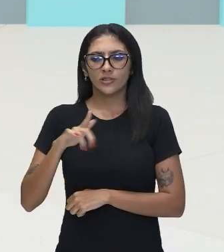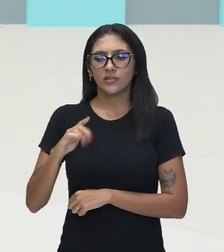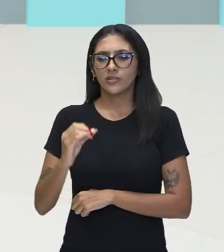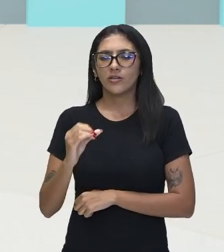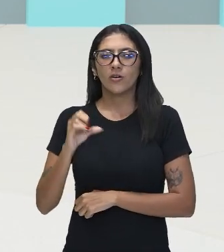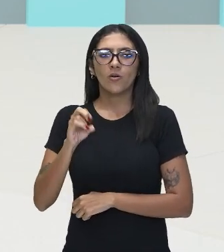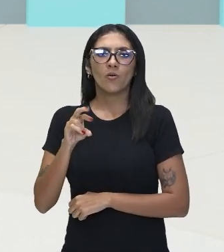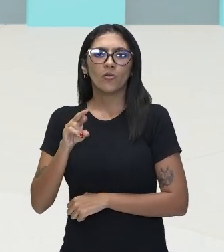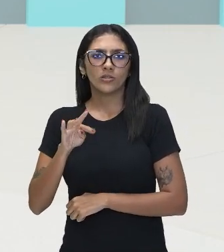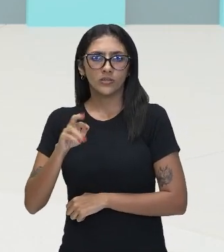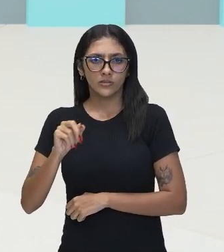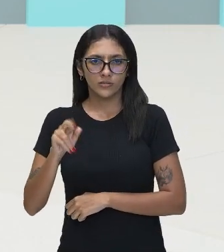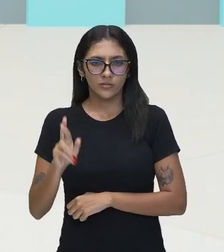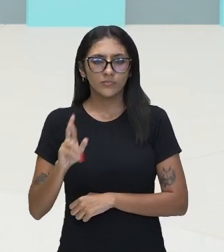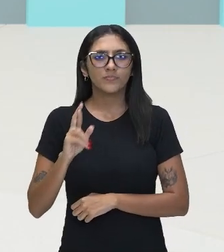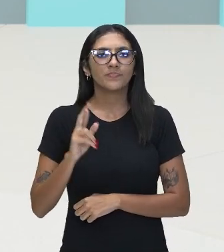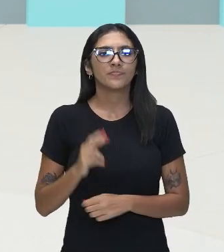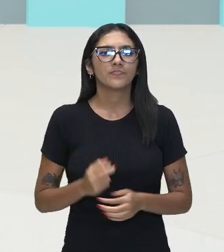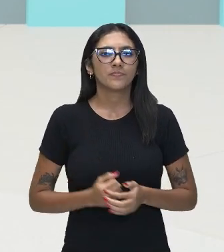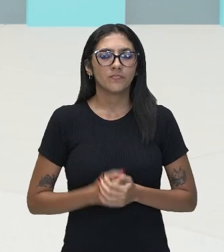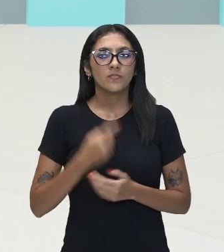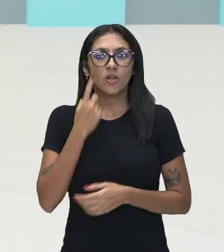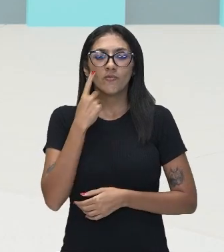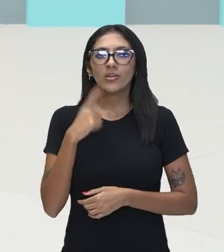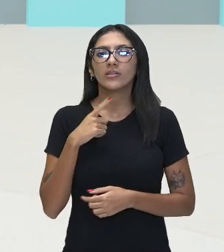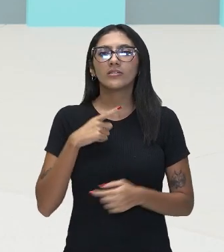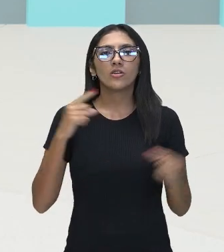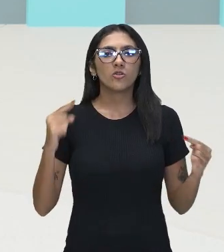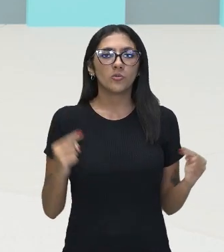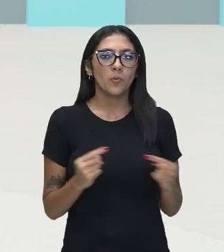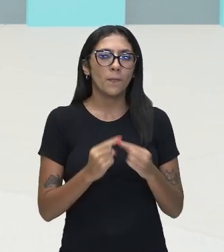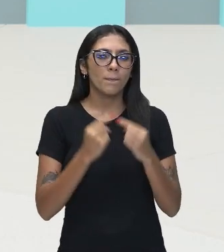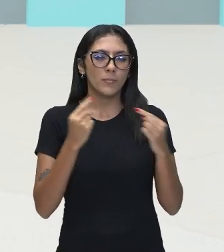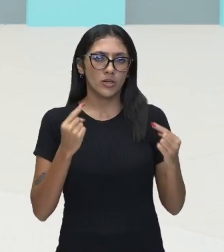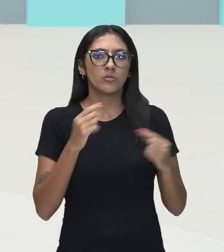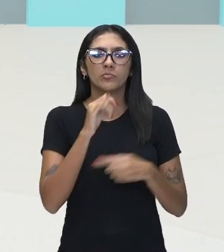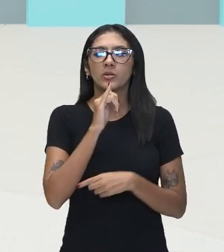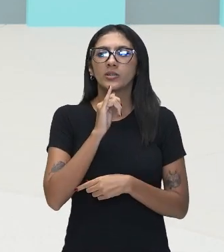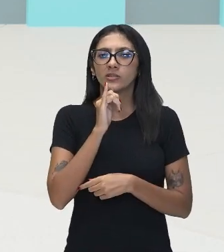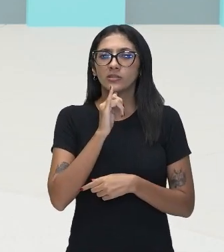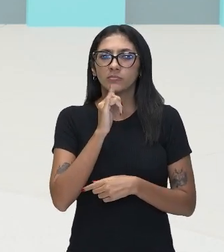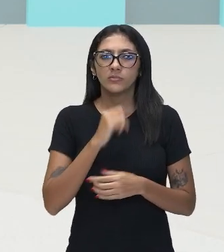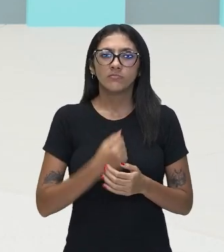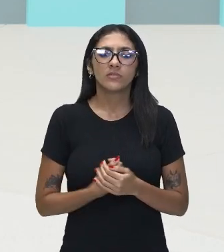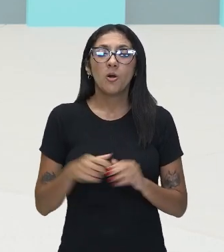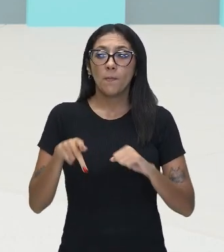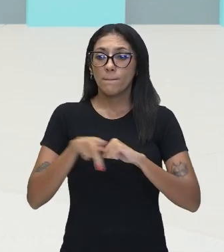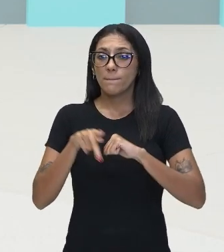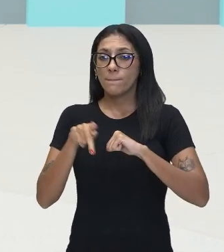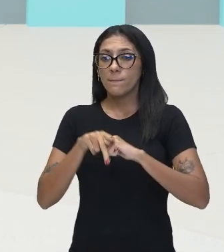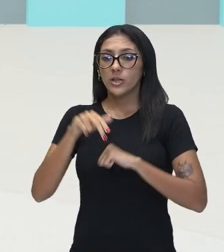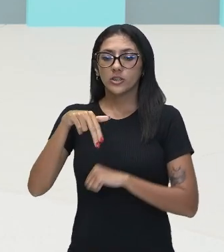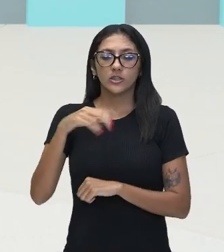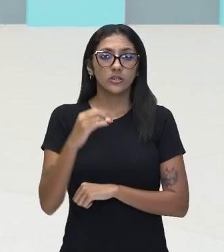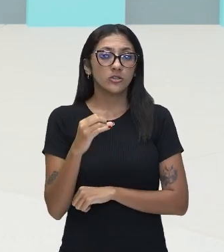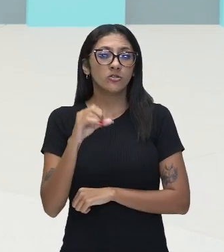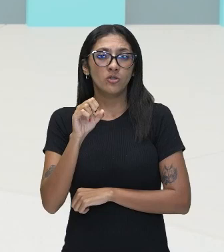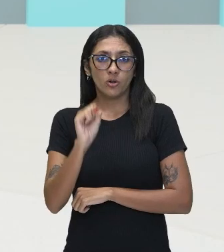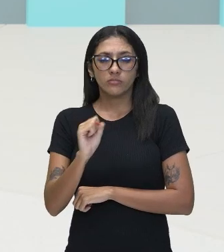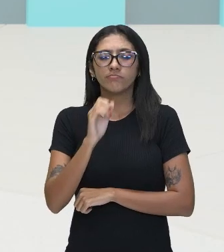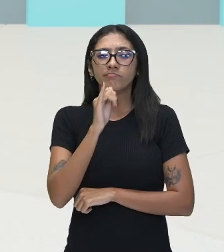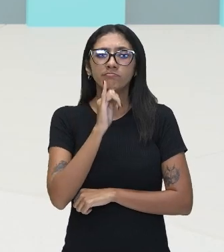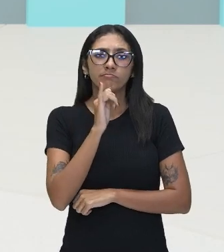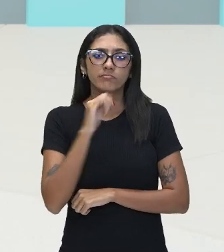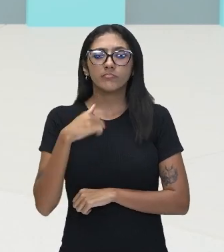Ele gostava. Vamos supor que aí estivesse o pronome nós. Então, nós gostávamos daquele